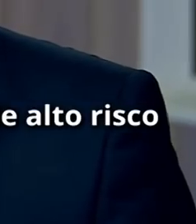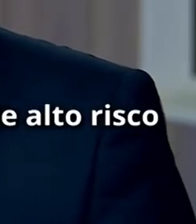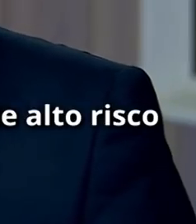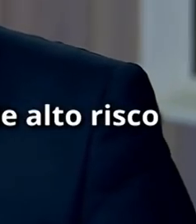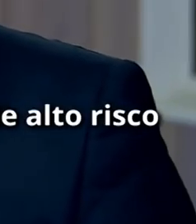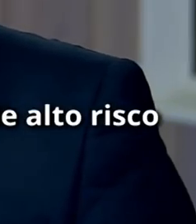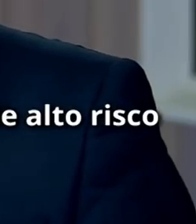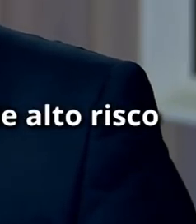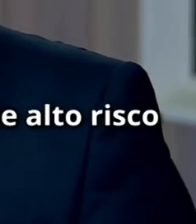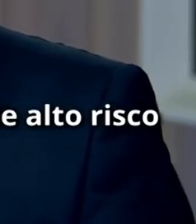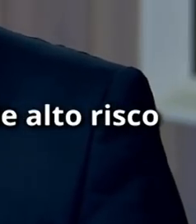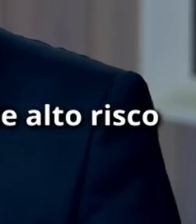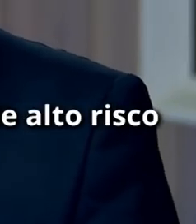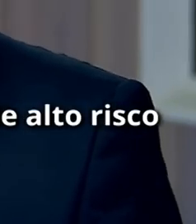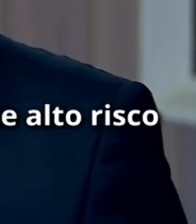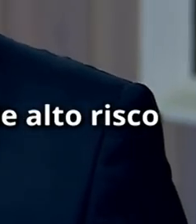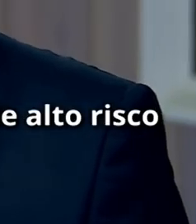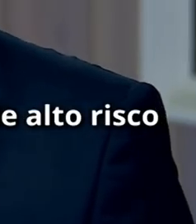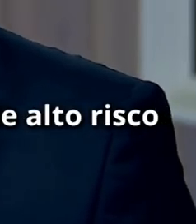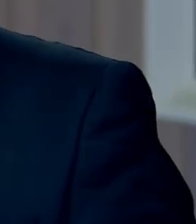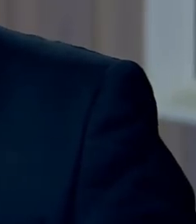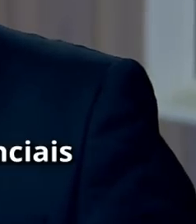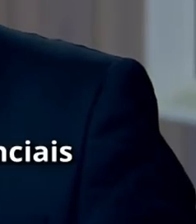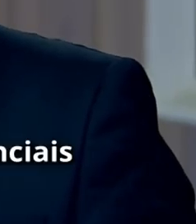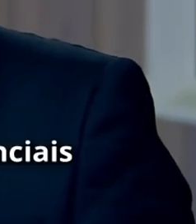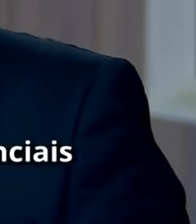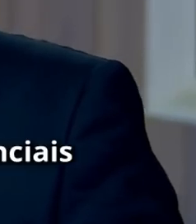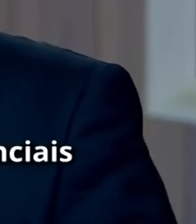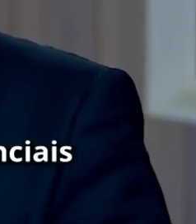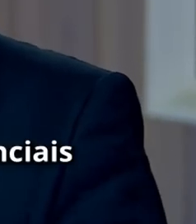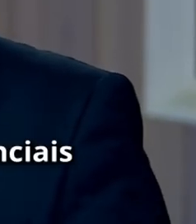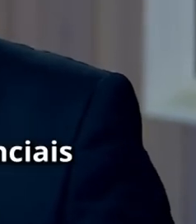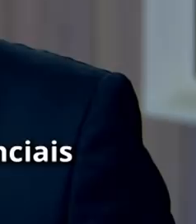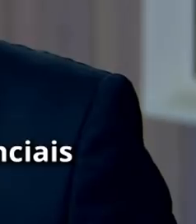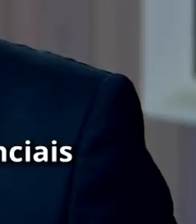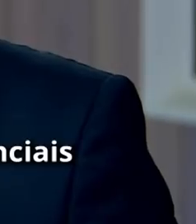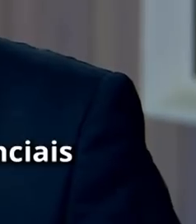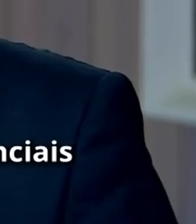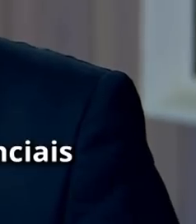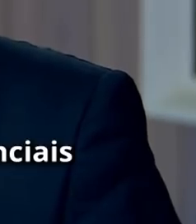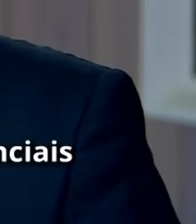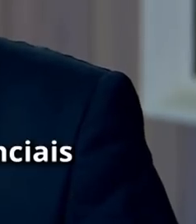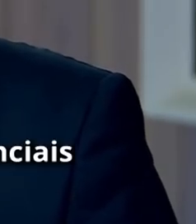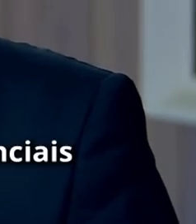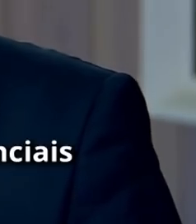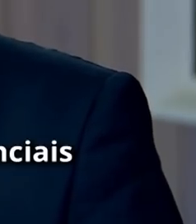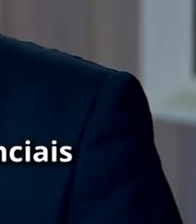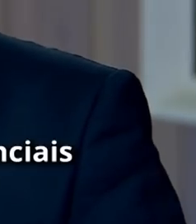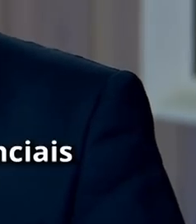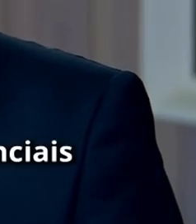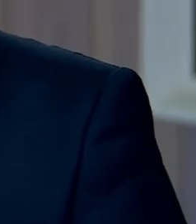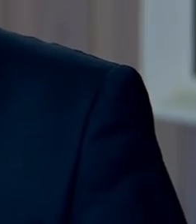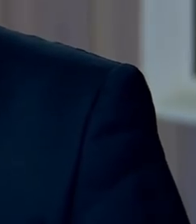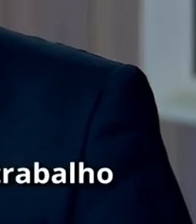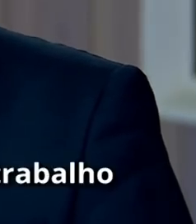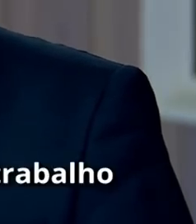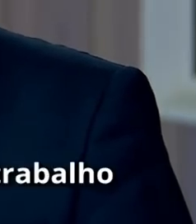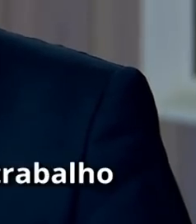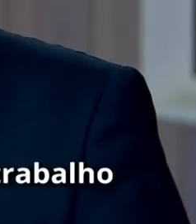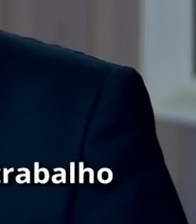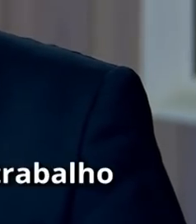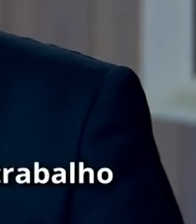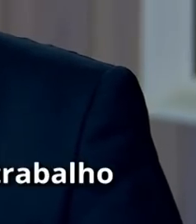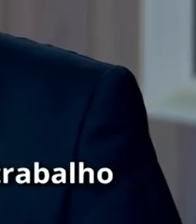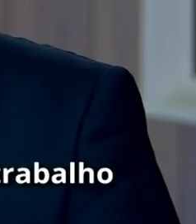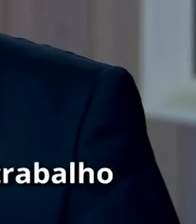as barragens no Brasil que são de alto risco e também se revise todos os planos emergenciais dessas mesmas barragens. E